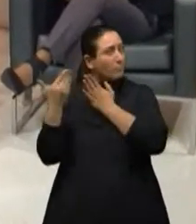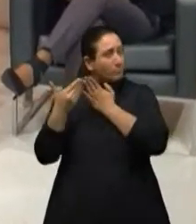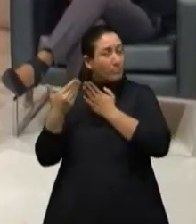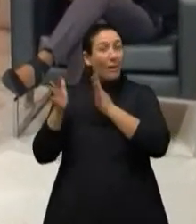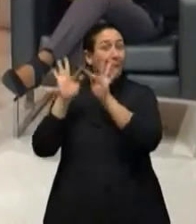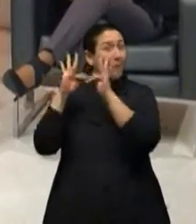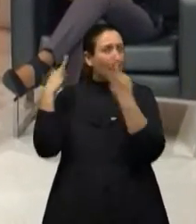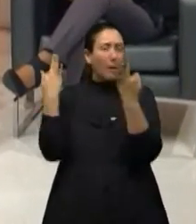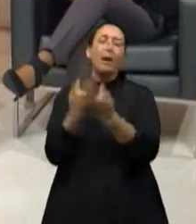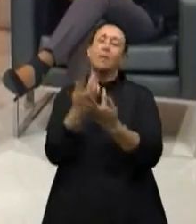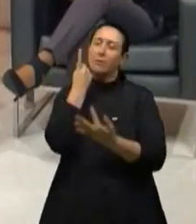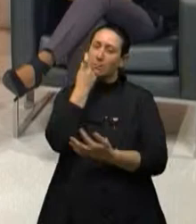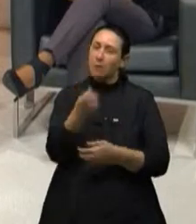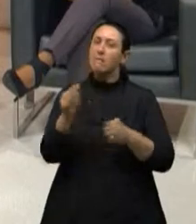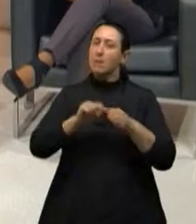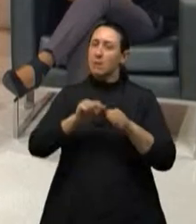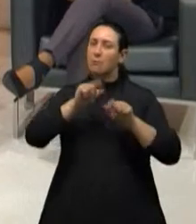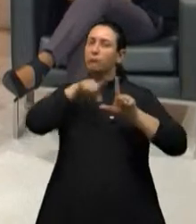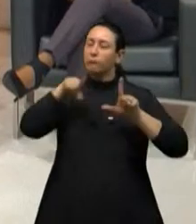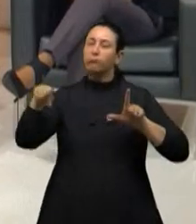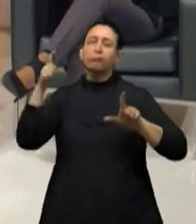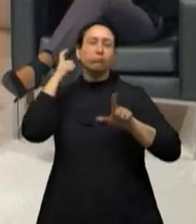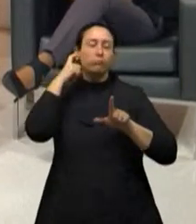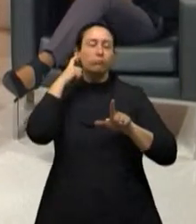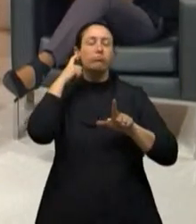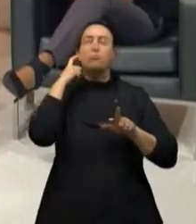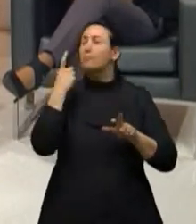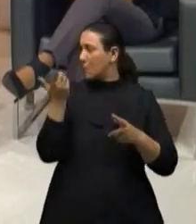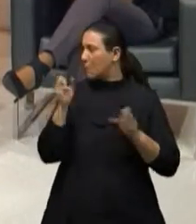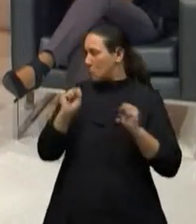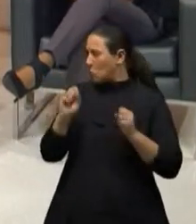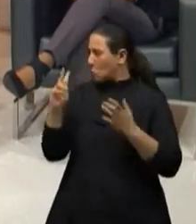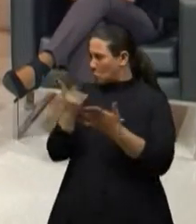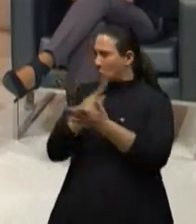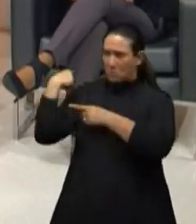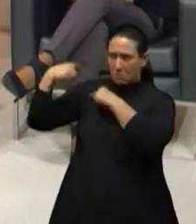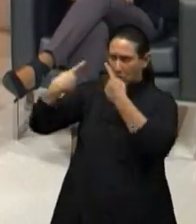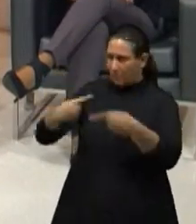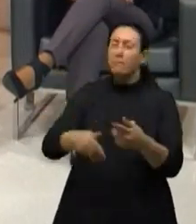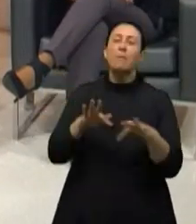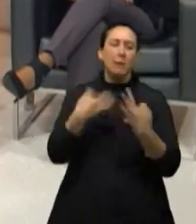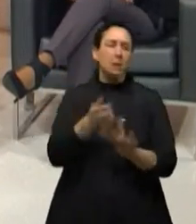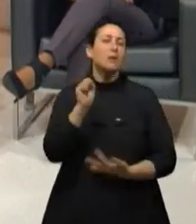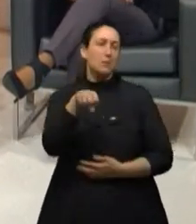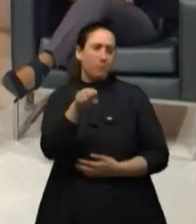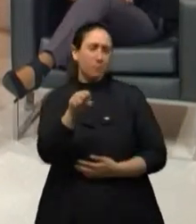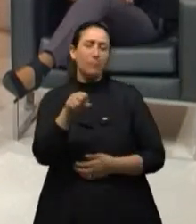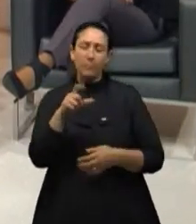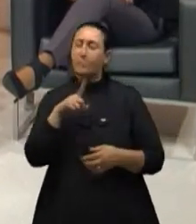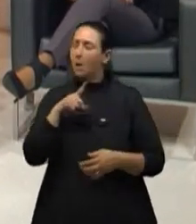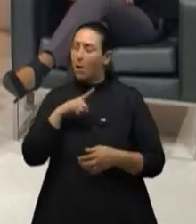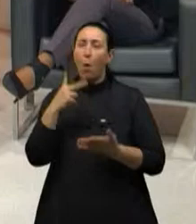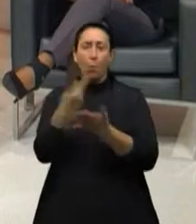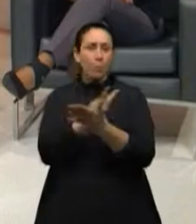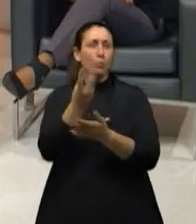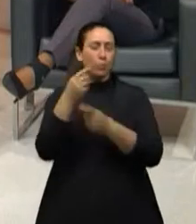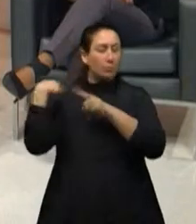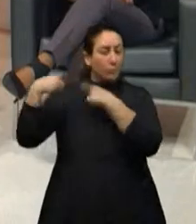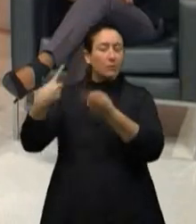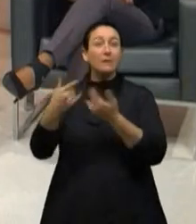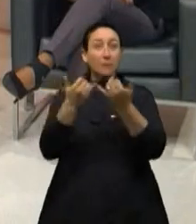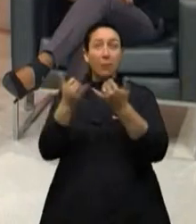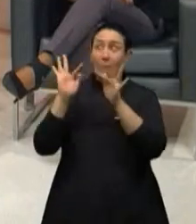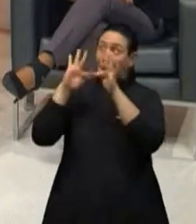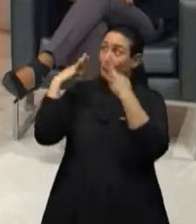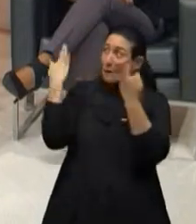família é interessante realizar o exame tem alguma coisa a ver com a hereditariedade tem vocês vão ver assim que quando a gente tem na